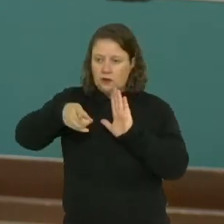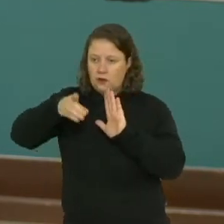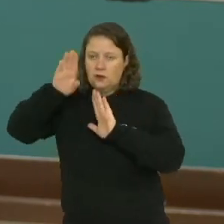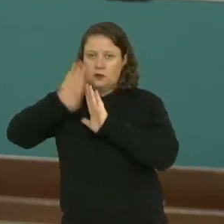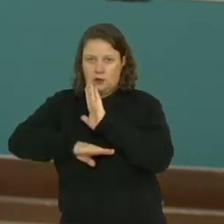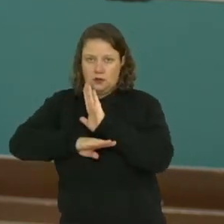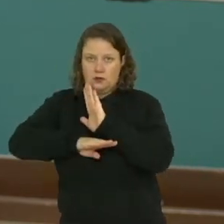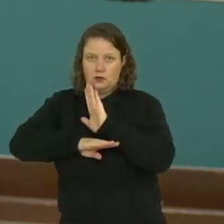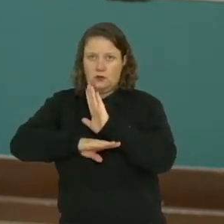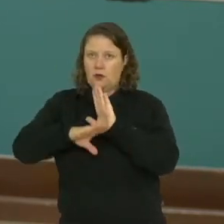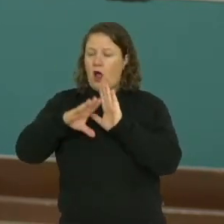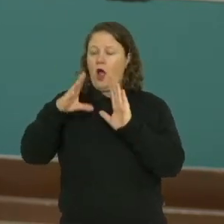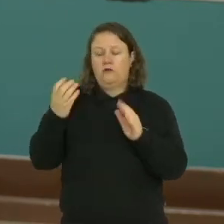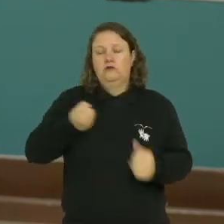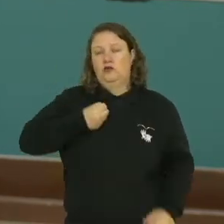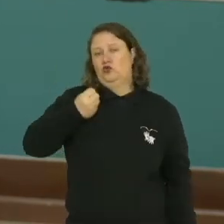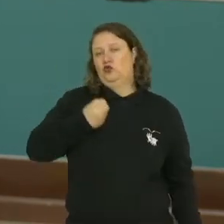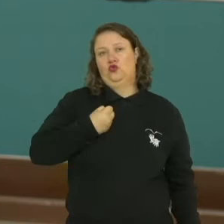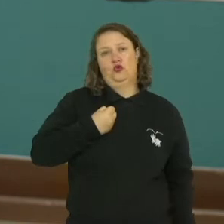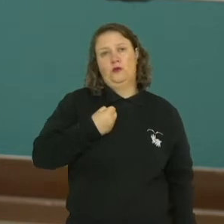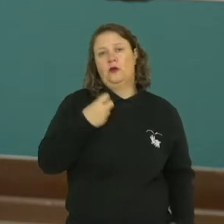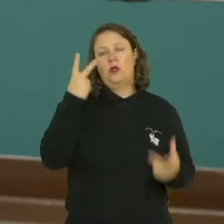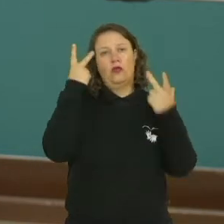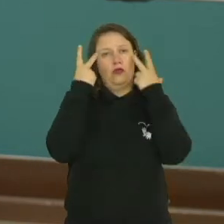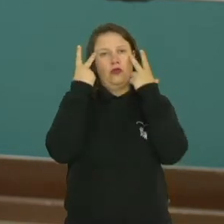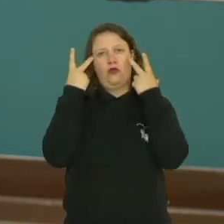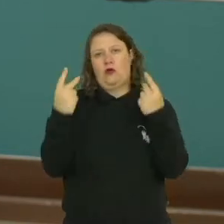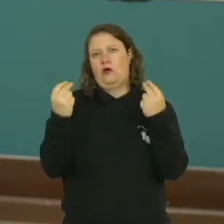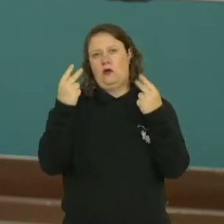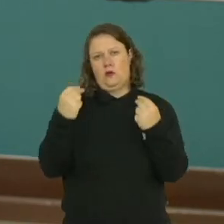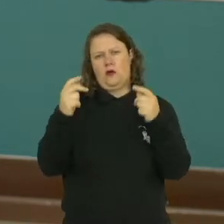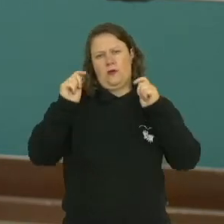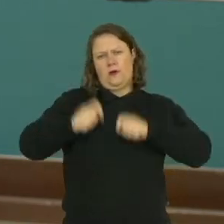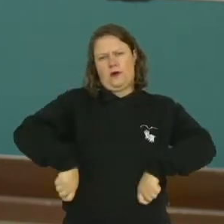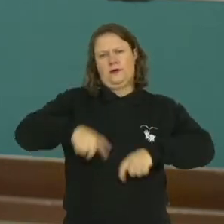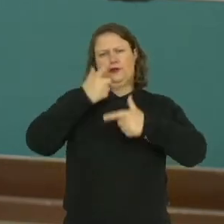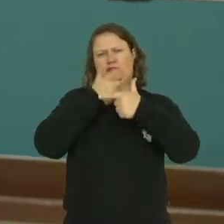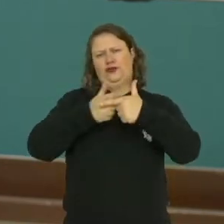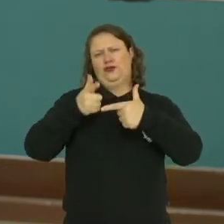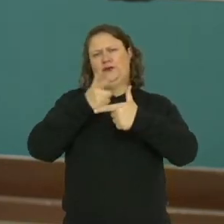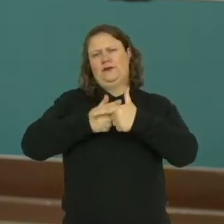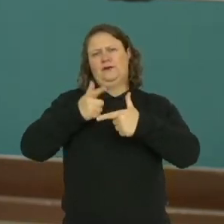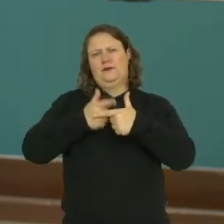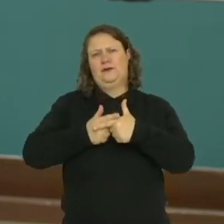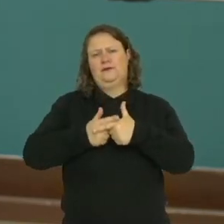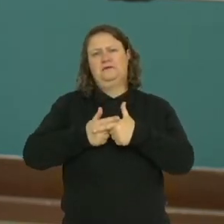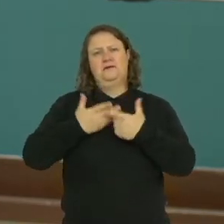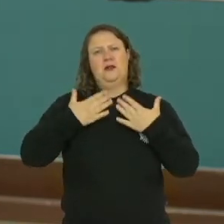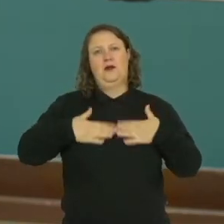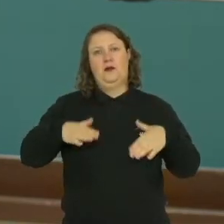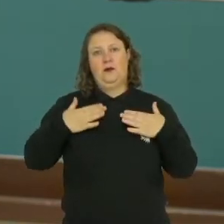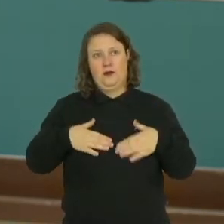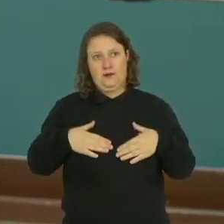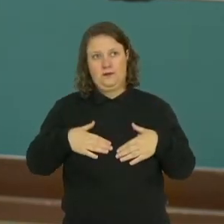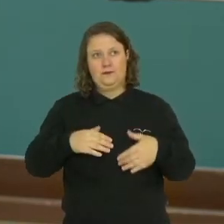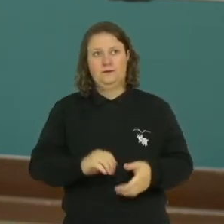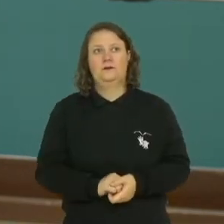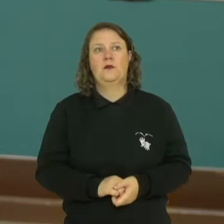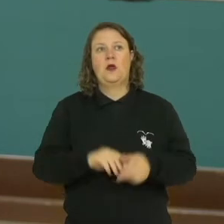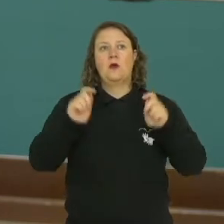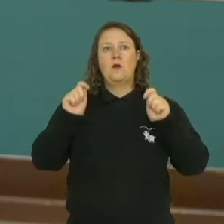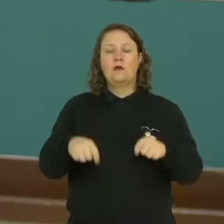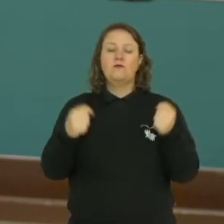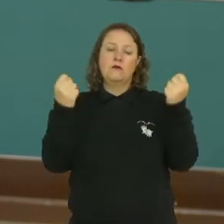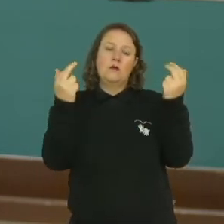tem agora é 1212 e o número 300, e aí faz a divisão. Então, esse é um raciocínio mental que é um pouco mais rápido. Você iguala